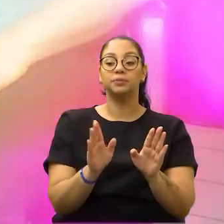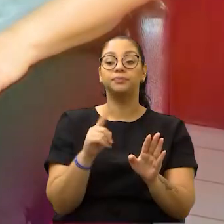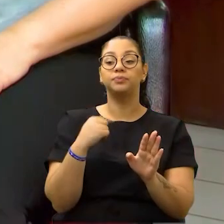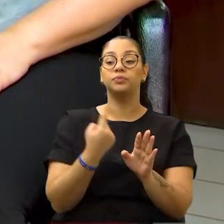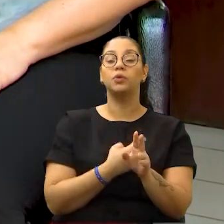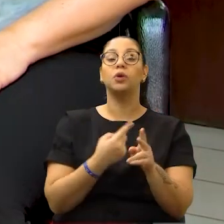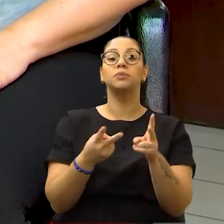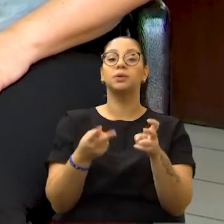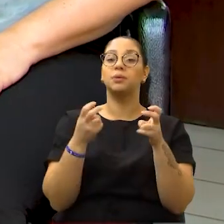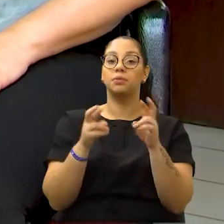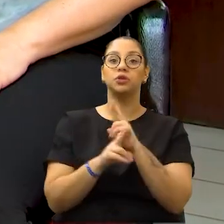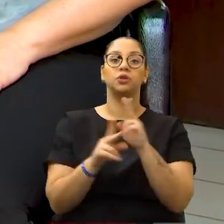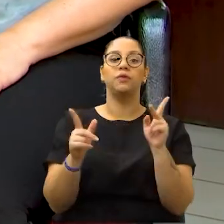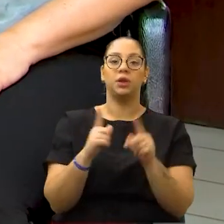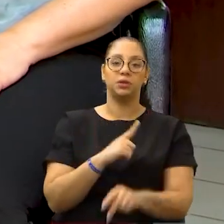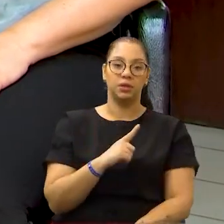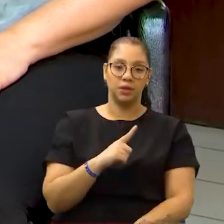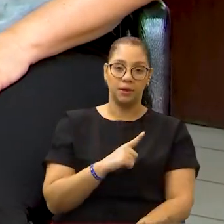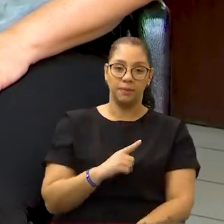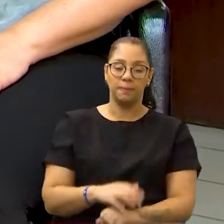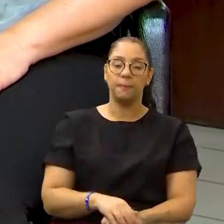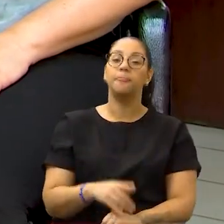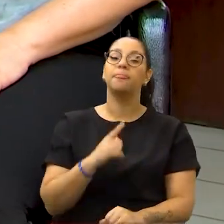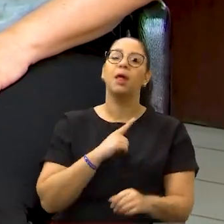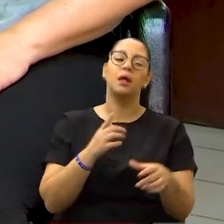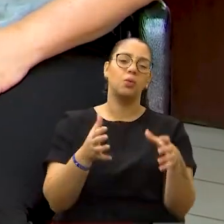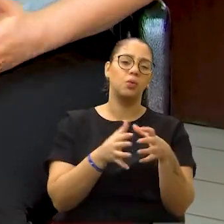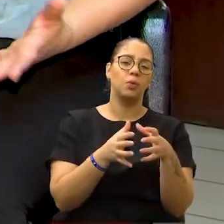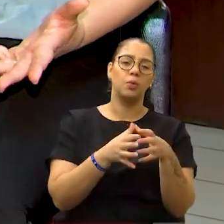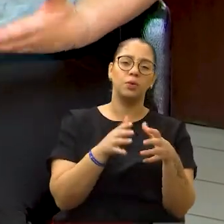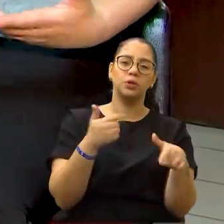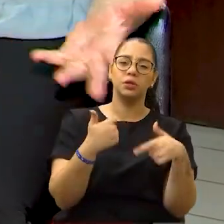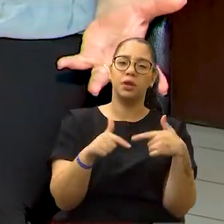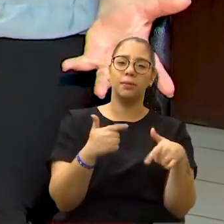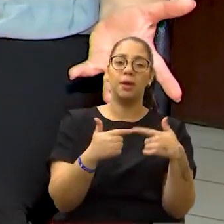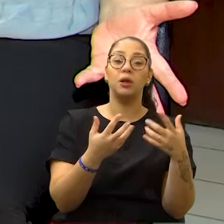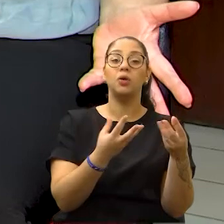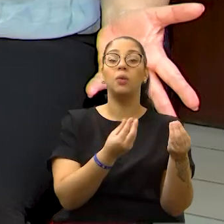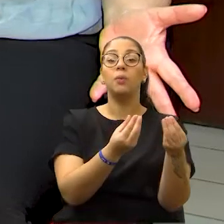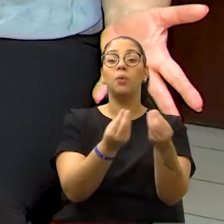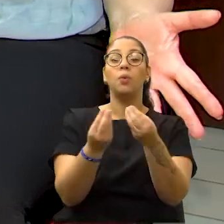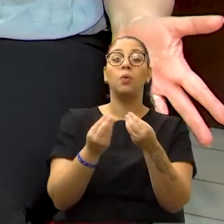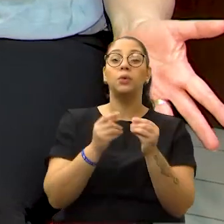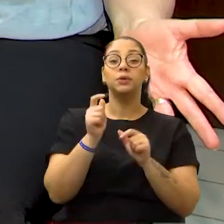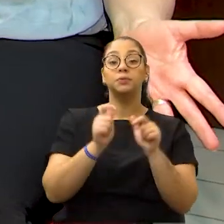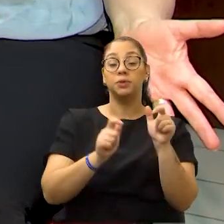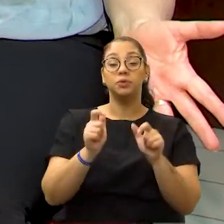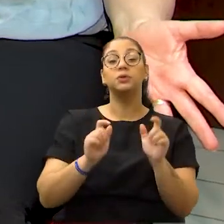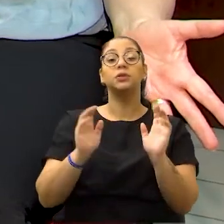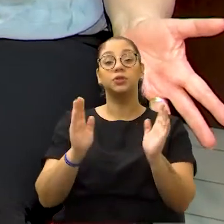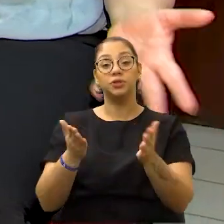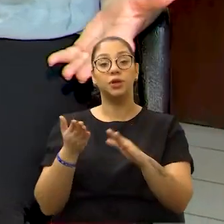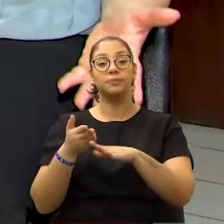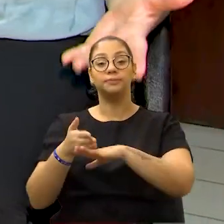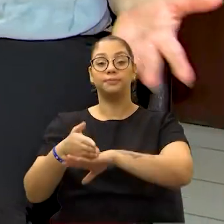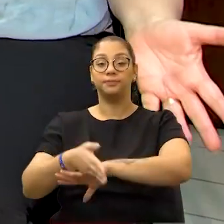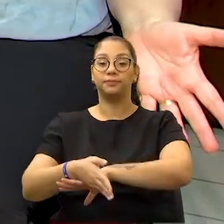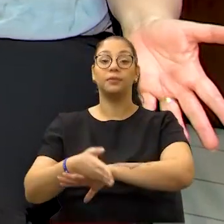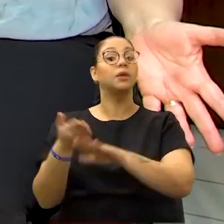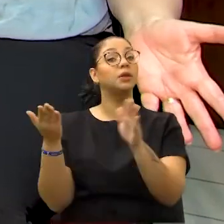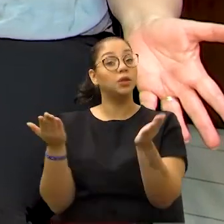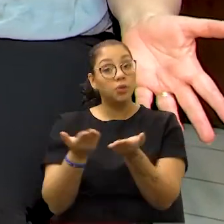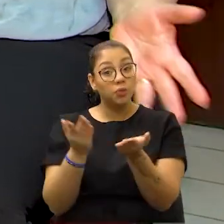nós percebemos a diferença. Nós temos aqui no grupo de trabalhadores muita gente que passou pelo programa de recuperação e que hoje